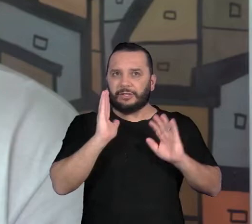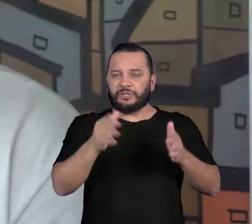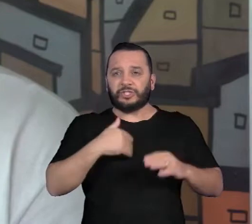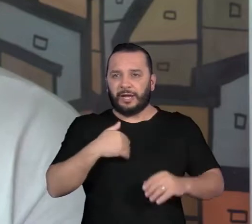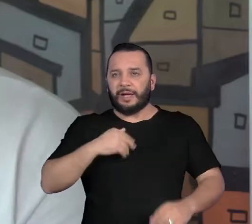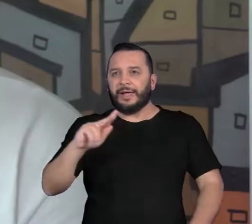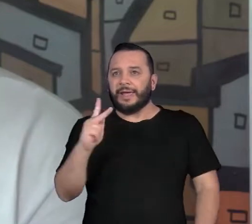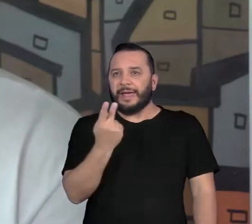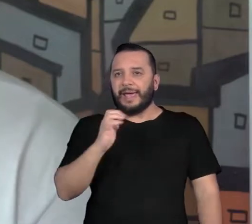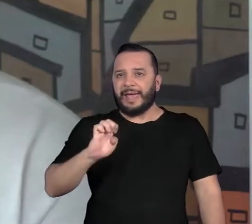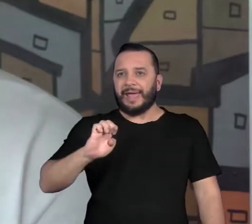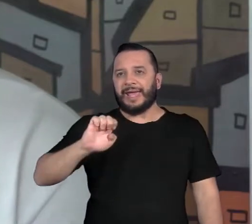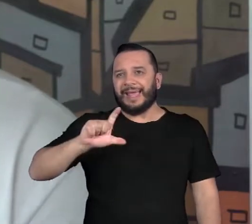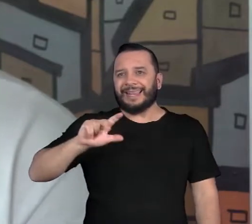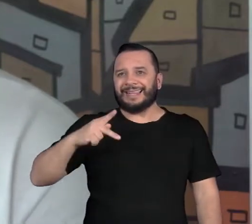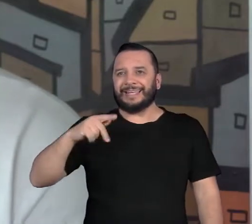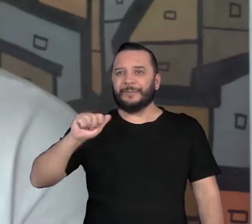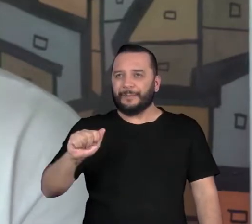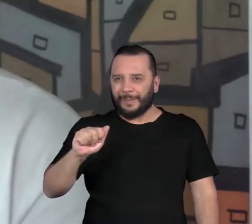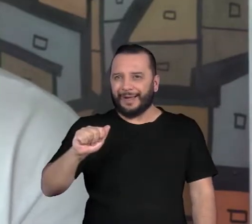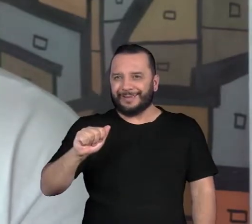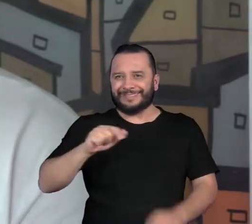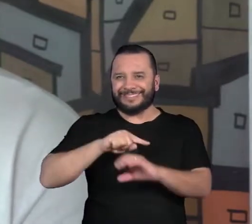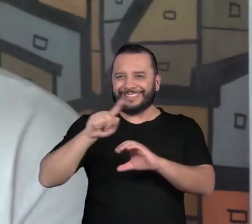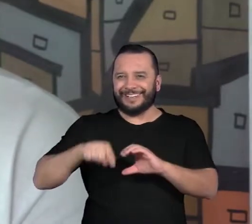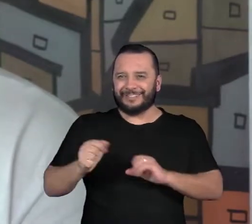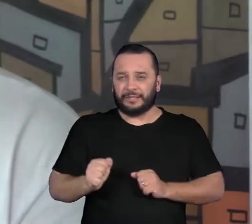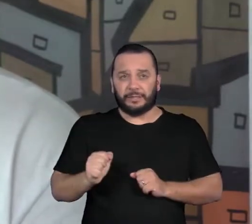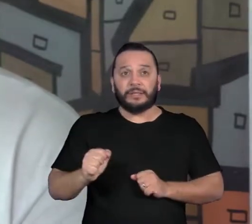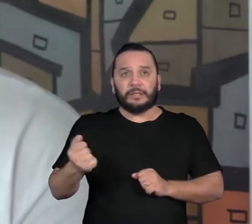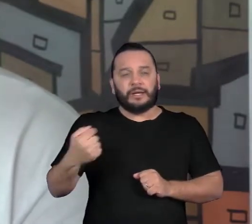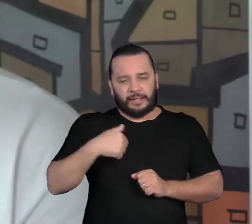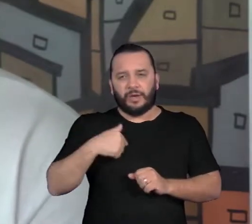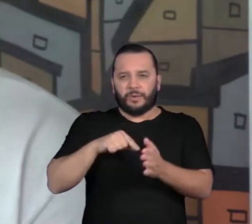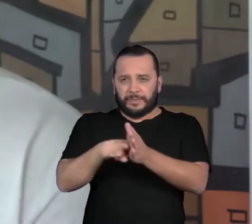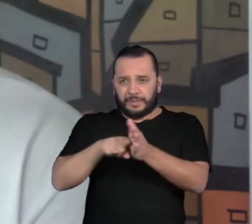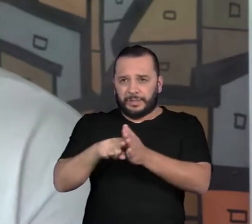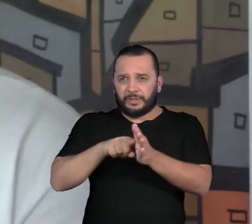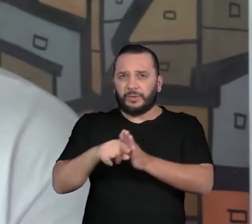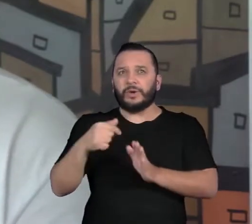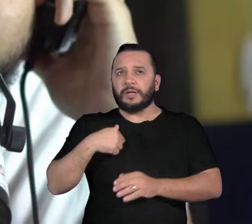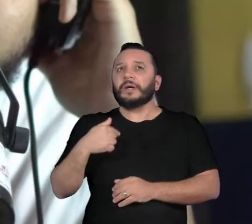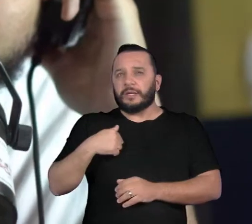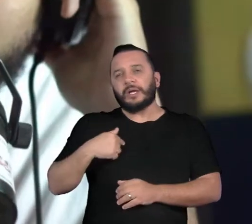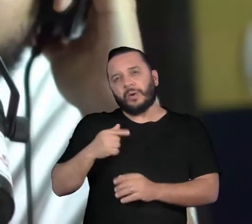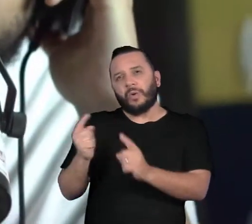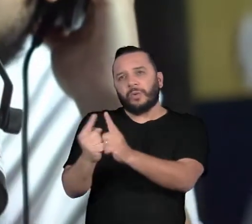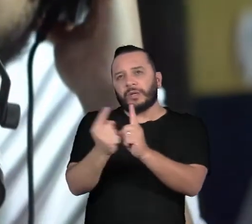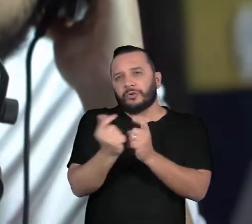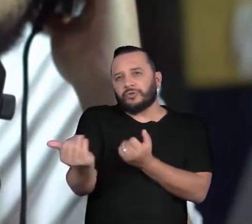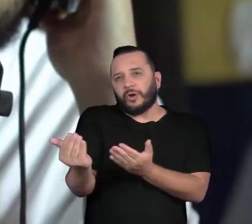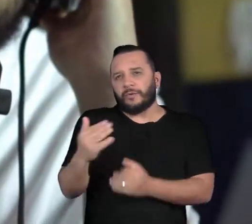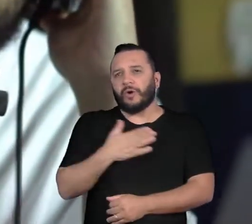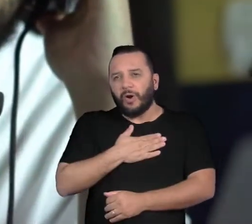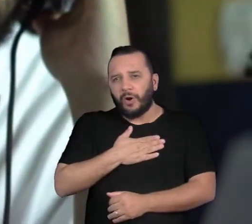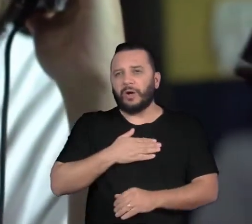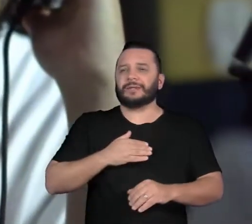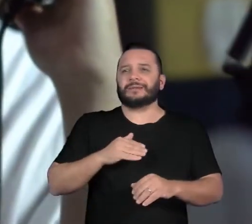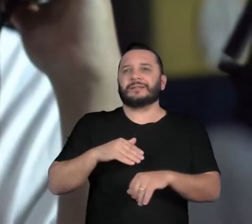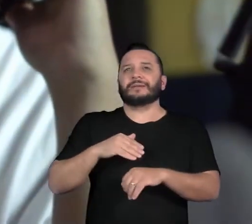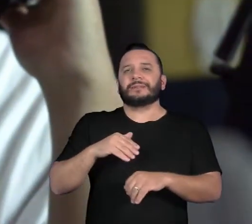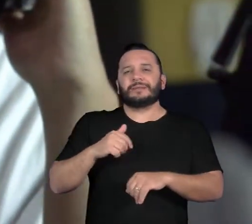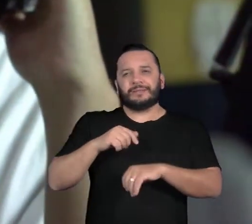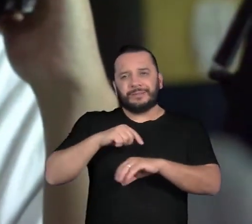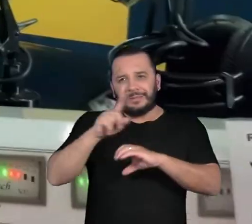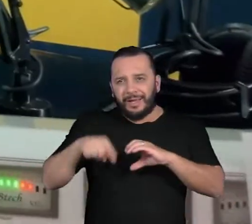pesquisador também, eu tive muito esse contato nos últimos anos com jovens que gostam de temas sobre ciência, que querem fazer esse negócio, que querem ir